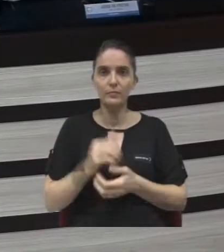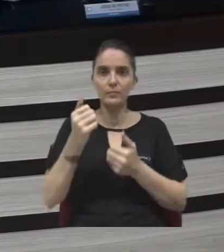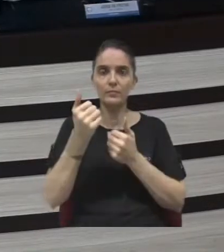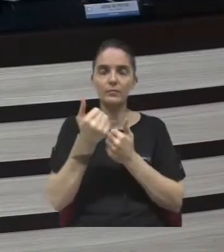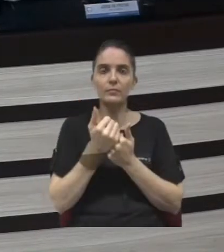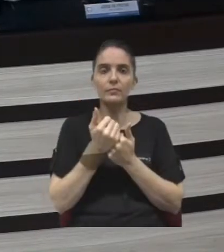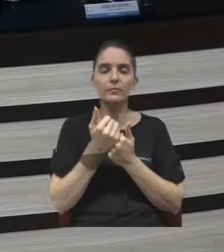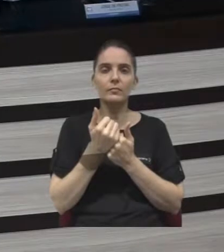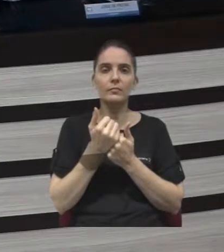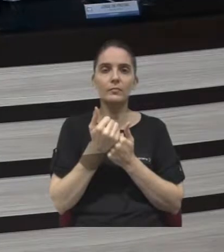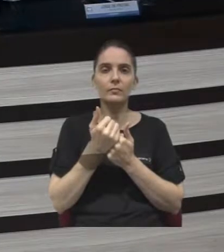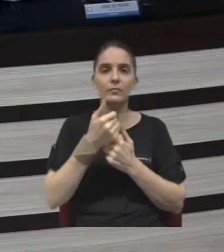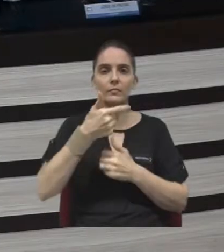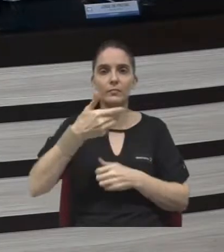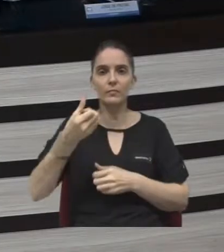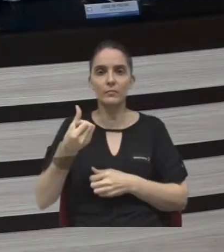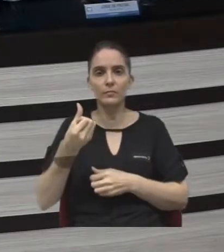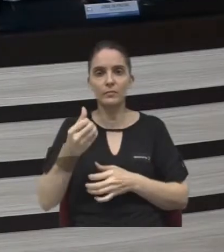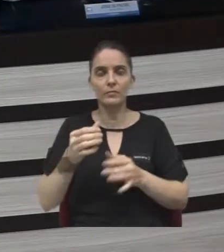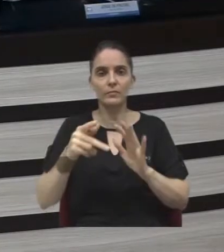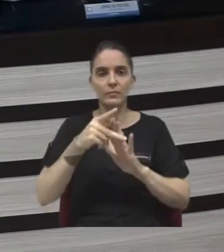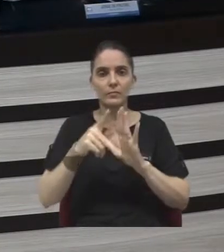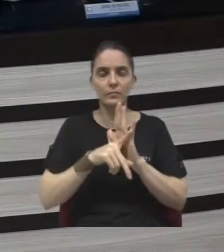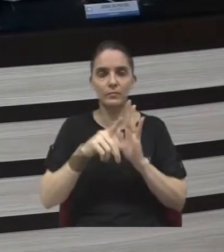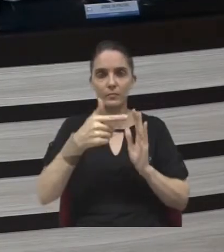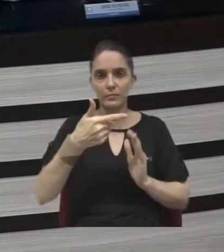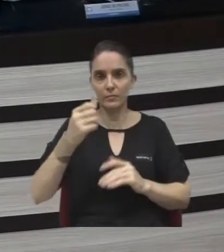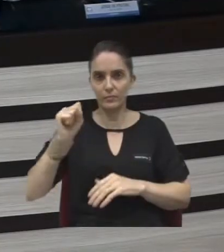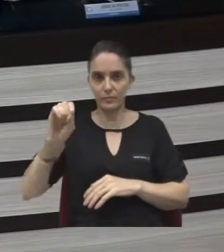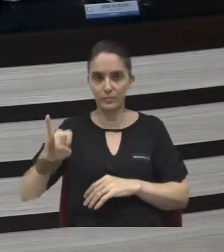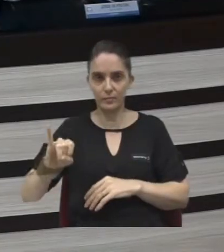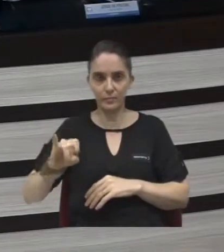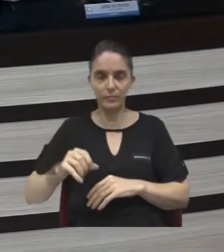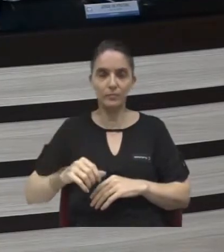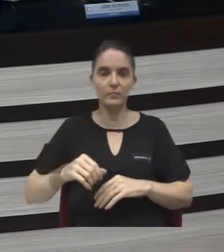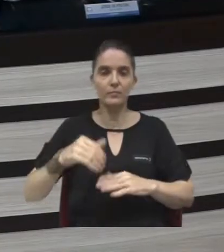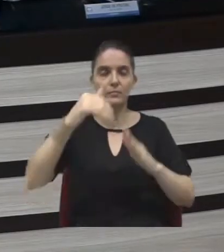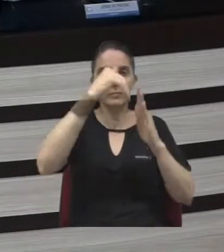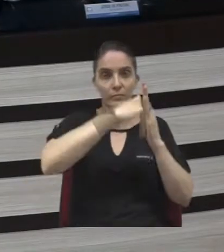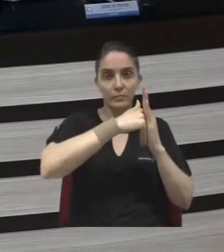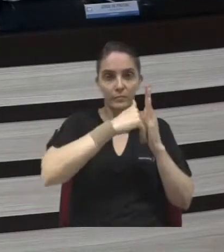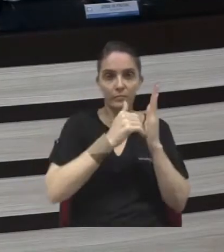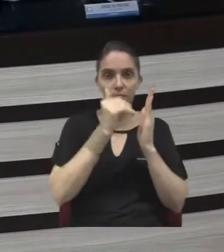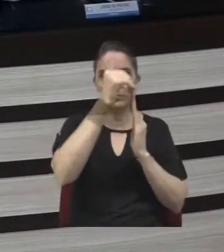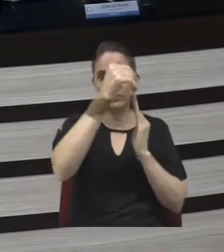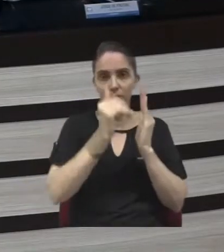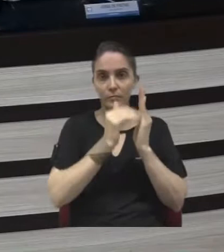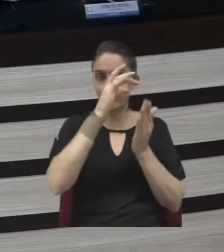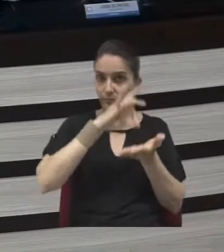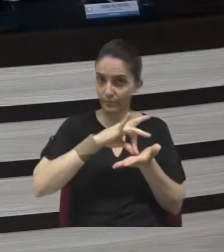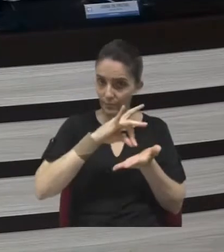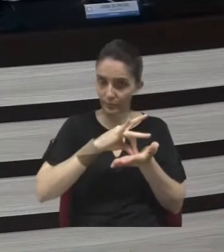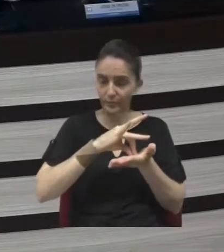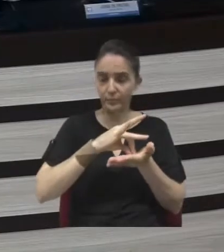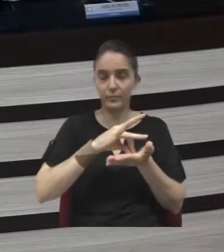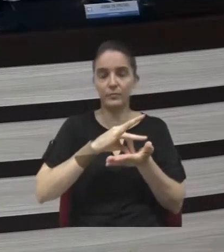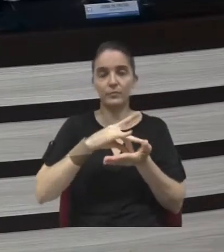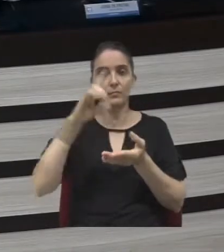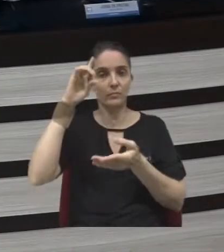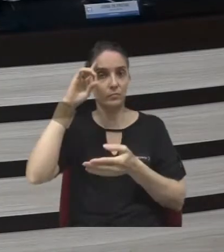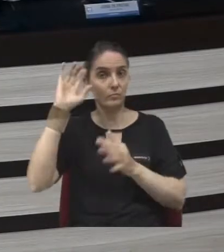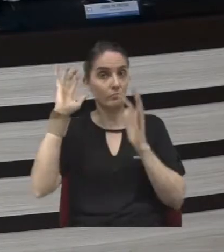Substitutivo 26 ao projeto de lei 281, que institui no calendário oficial do município de datas e eventos